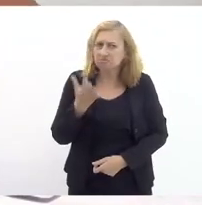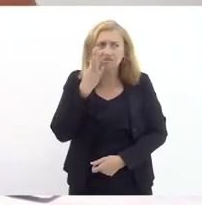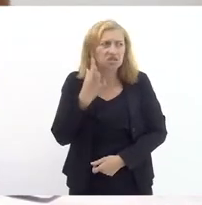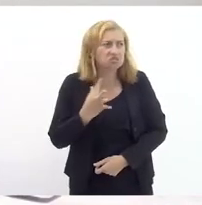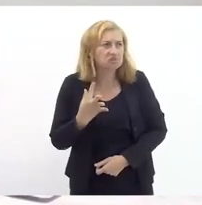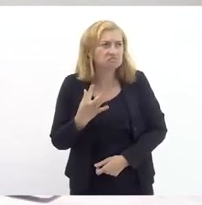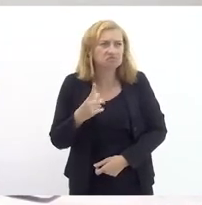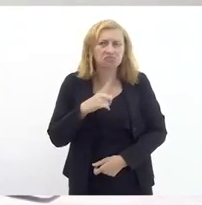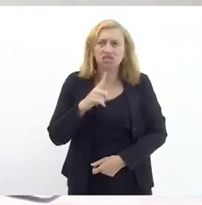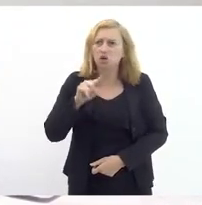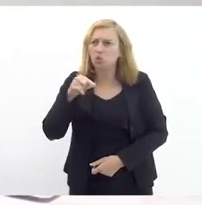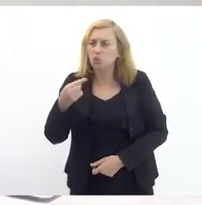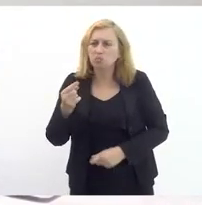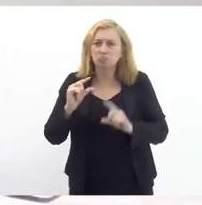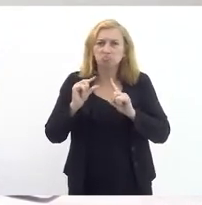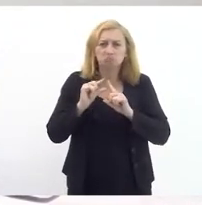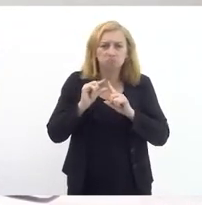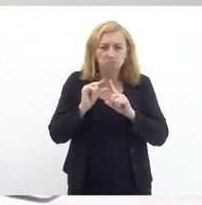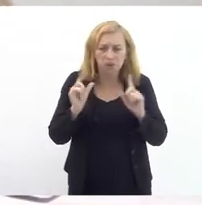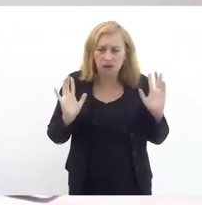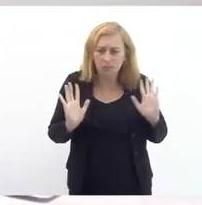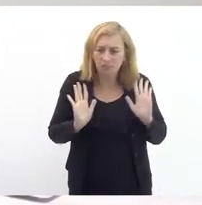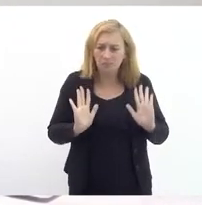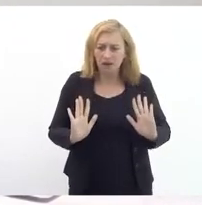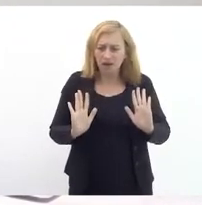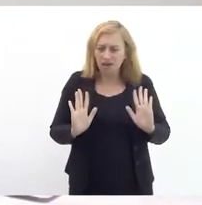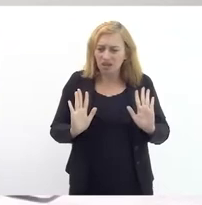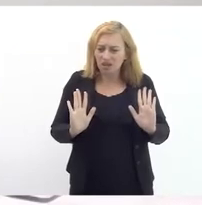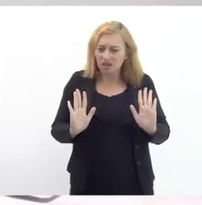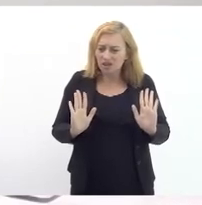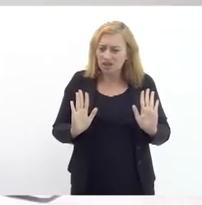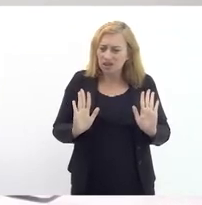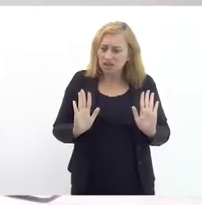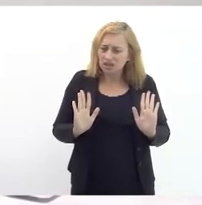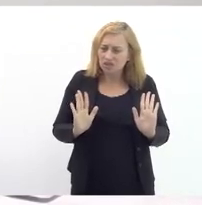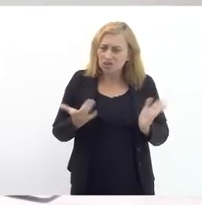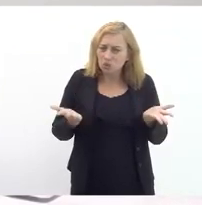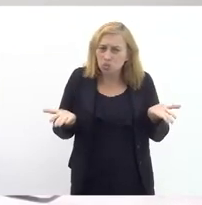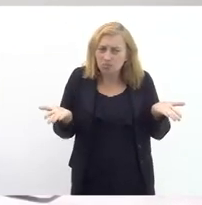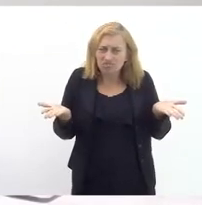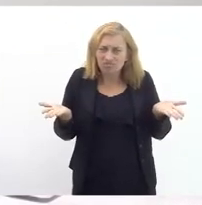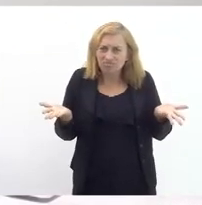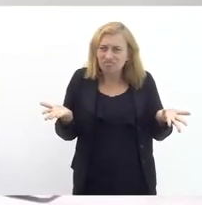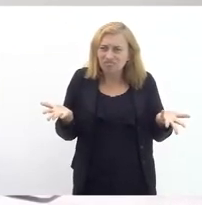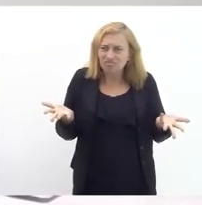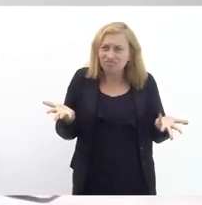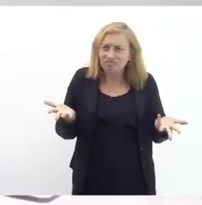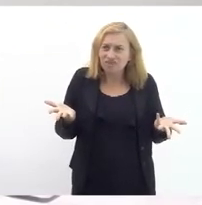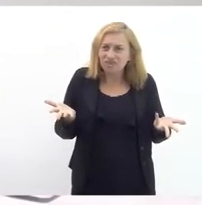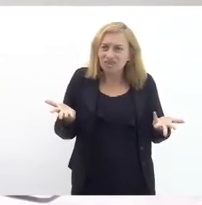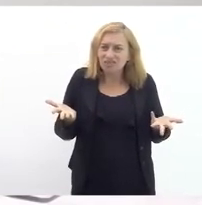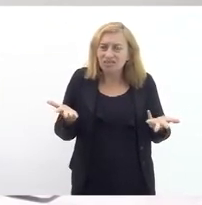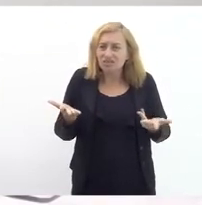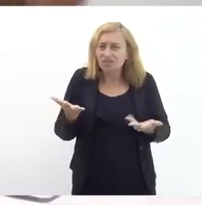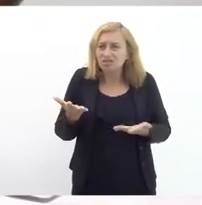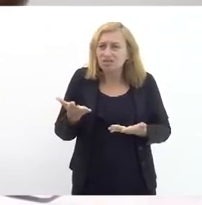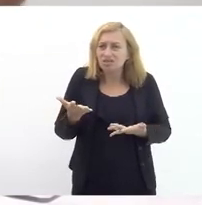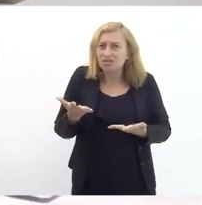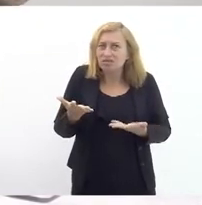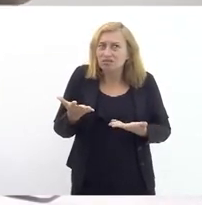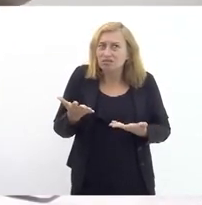existe algum outro termo, mas nós estamos aqui, sabe, abismados